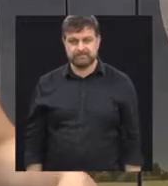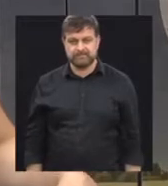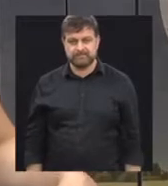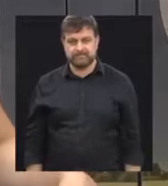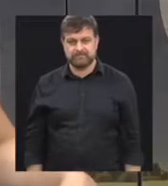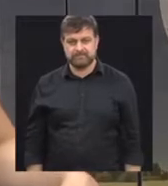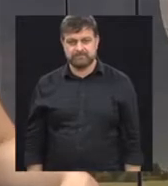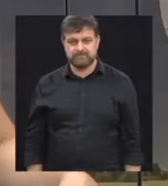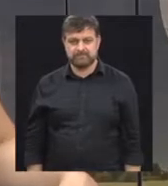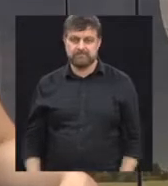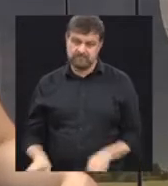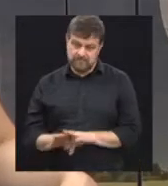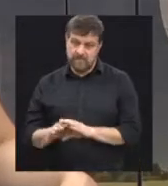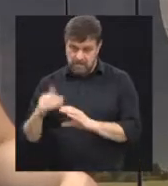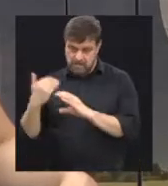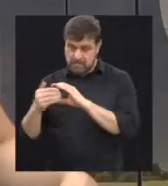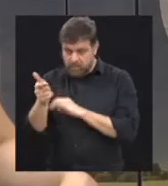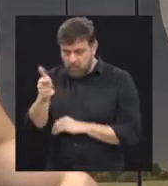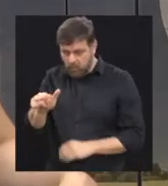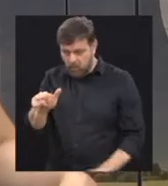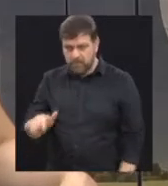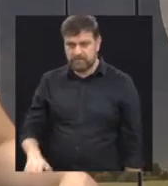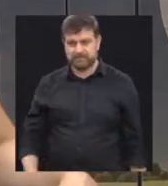social@abraçosolidario.org.br, ou